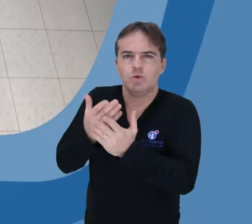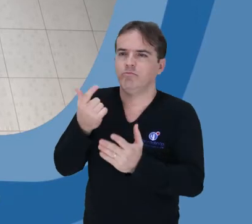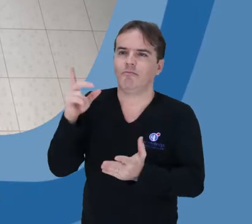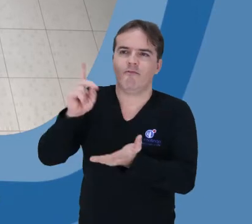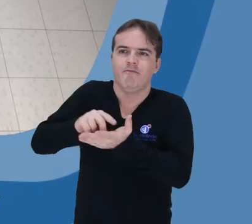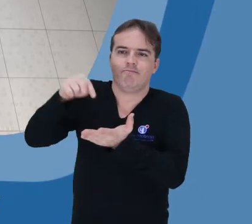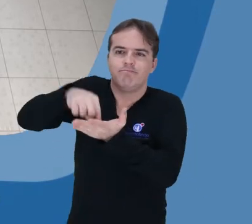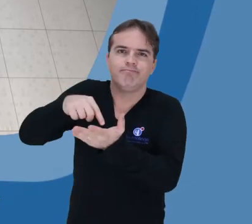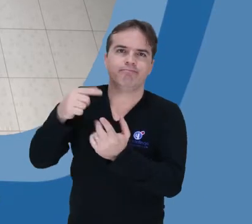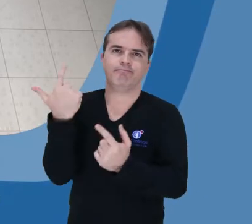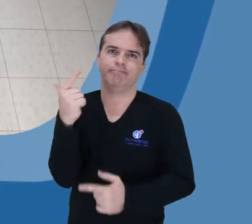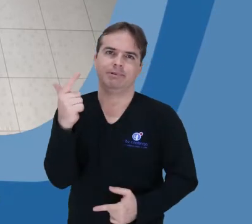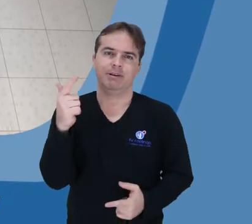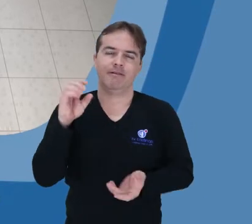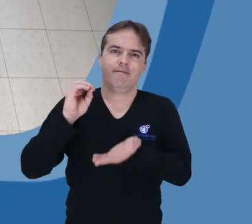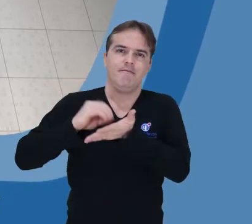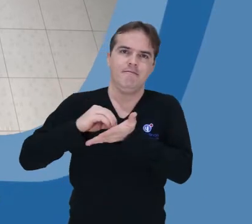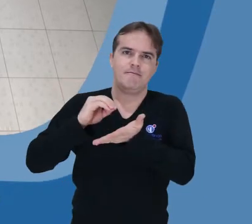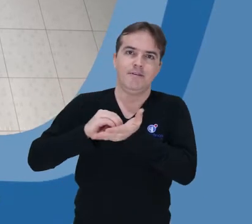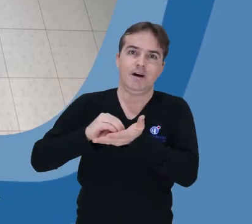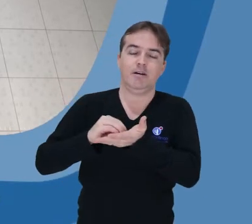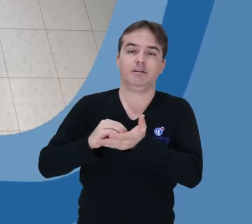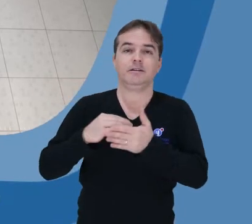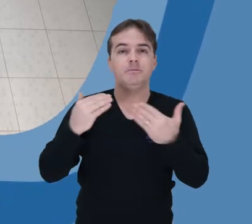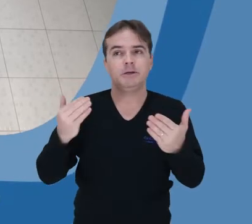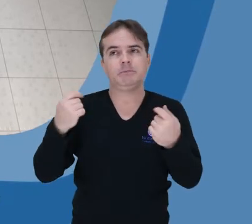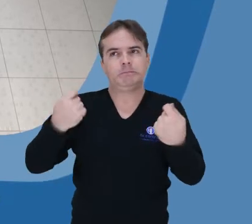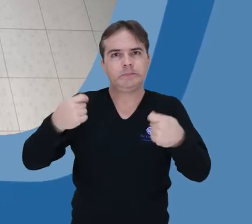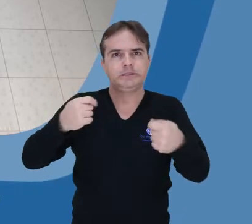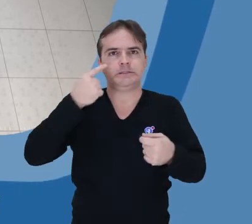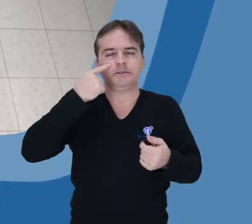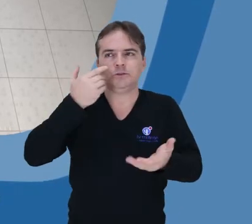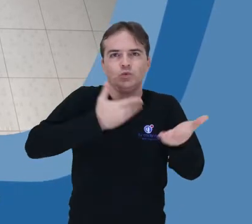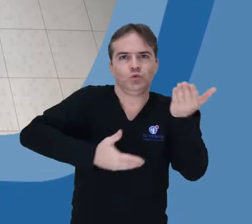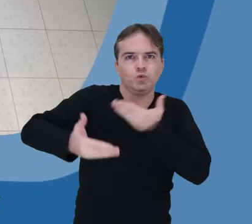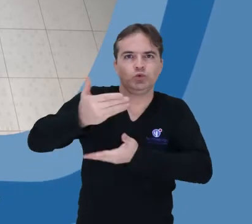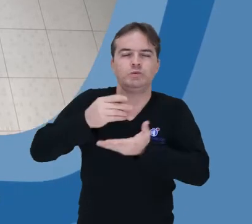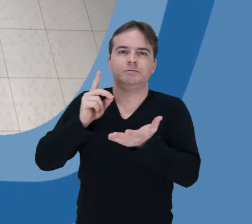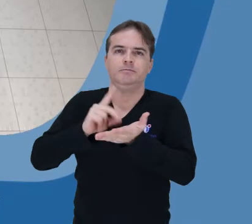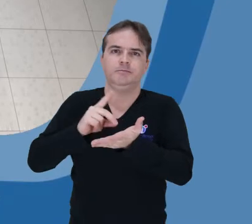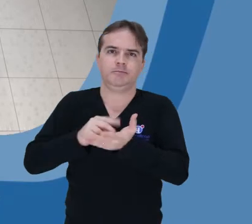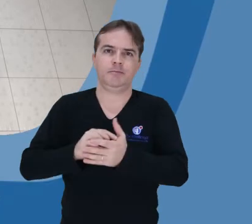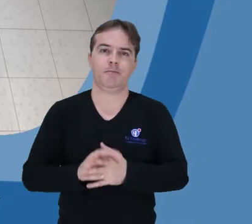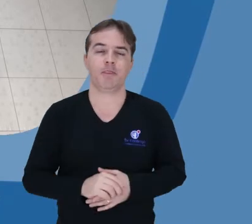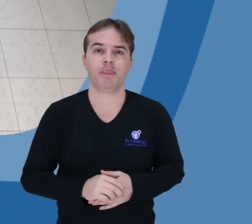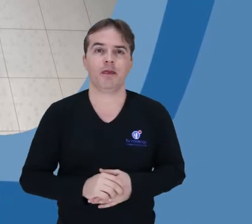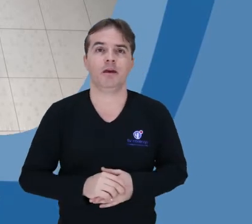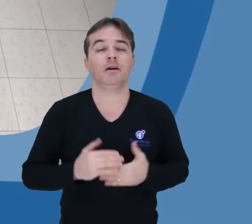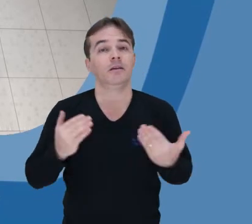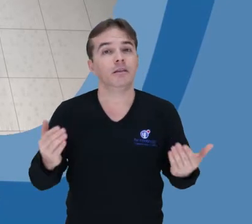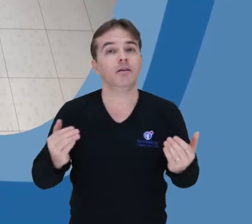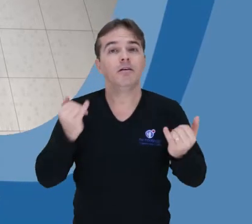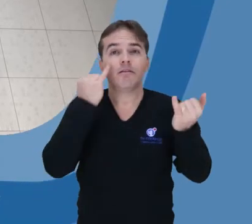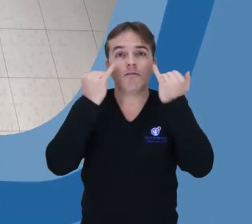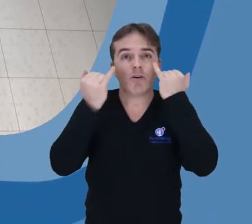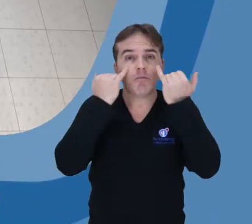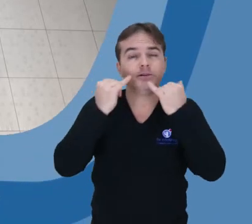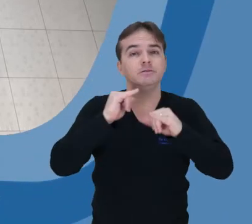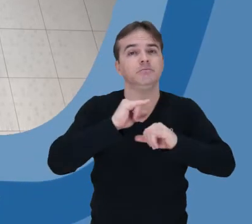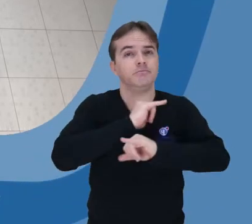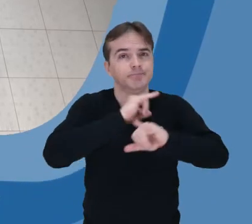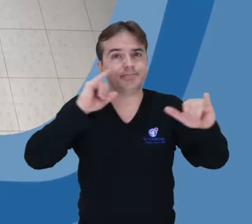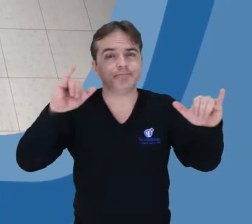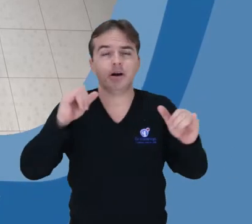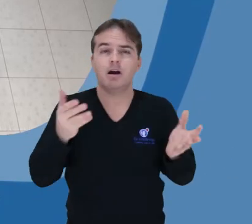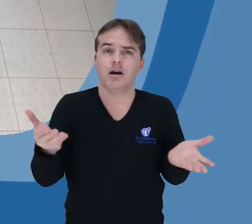estão associadas a maior gravidade da doença. Então essas eram informações assim iniciais que a gente